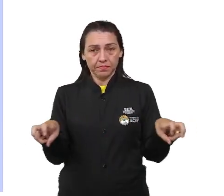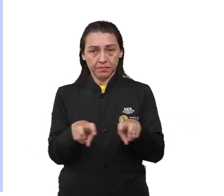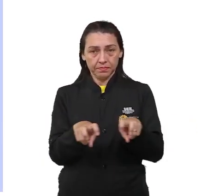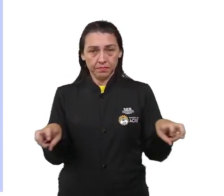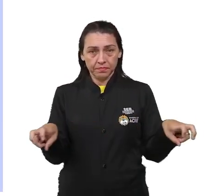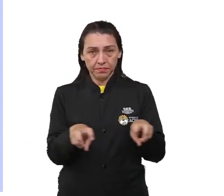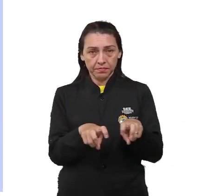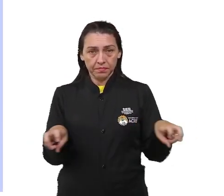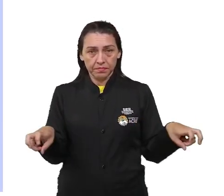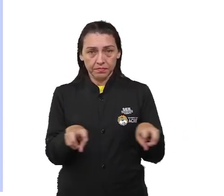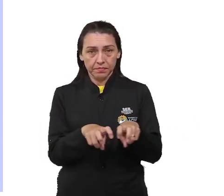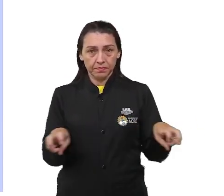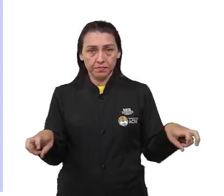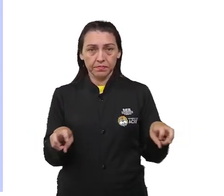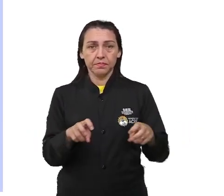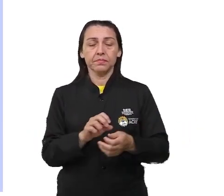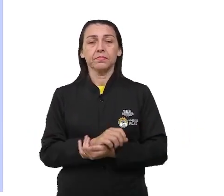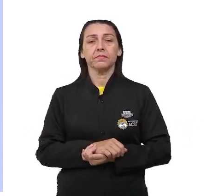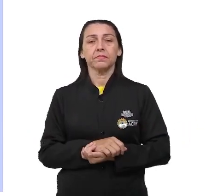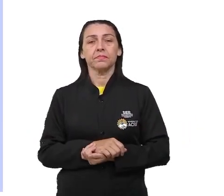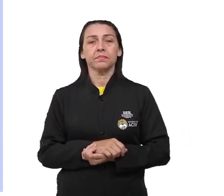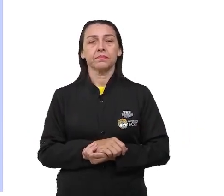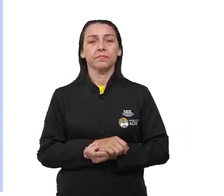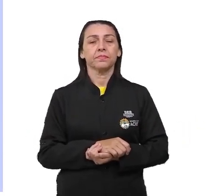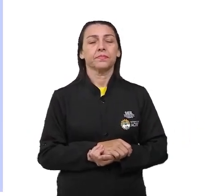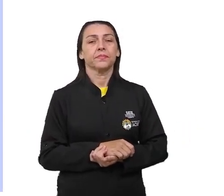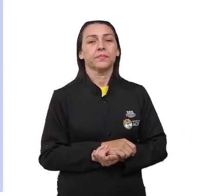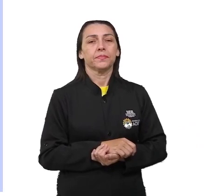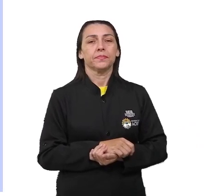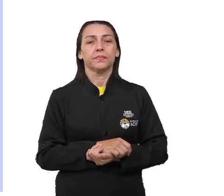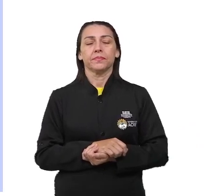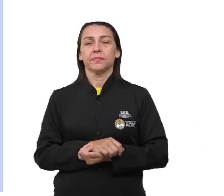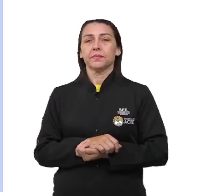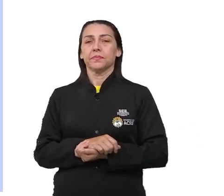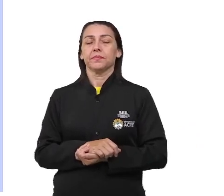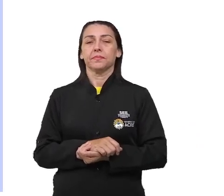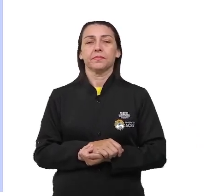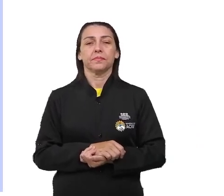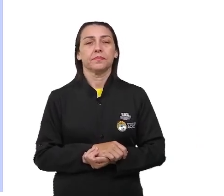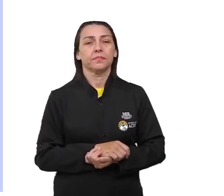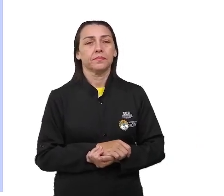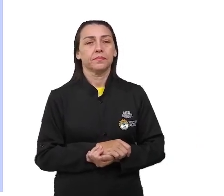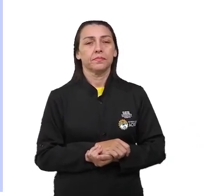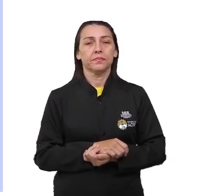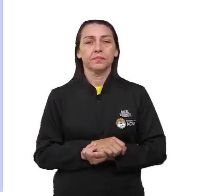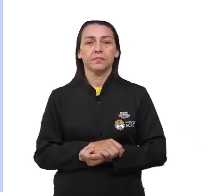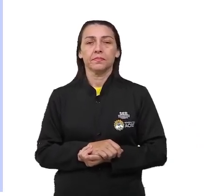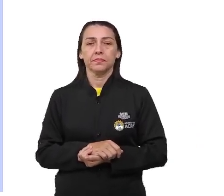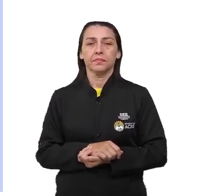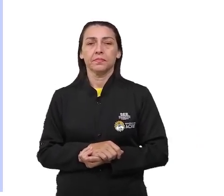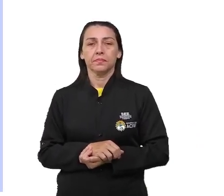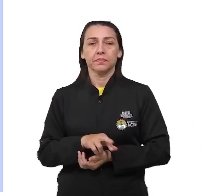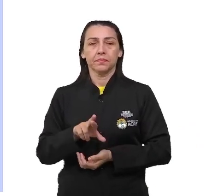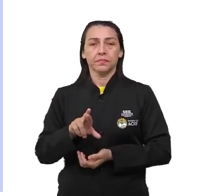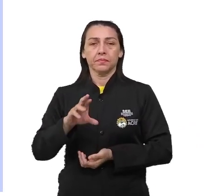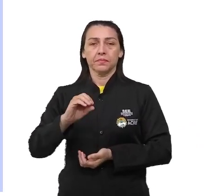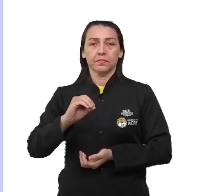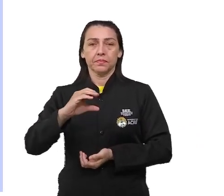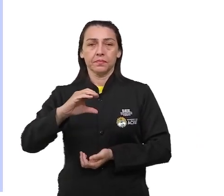de futebol, que é o futebol. Nós temos o ice hockey, no caso o hockey de gelo.